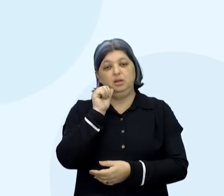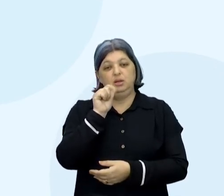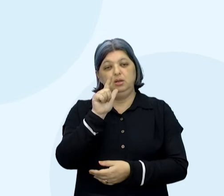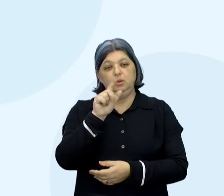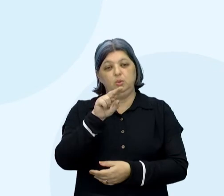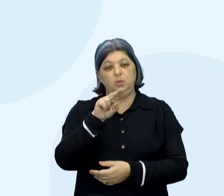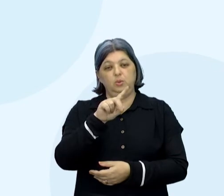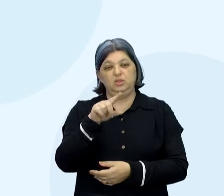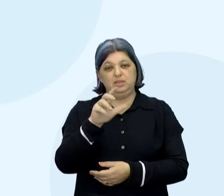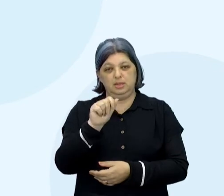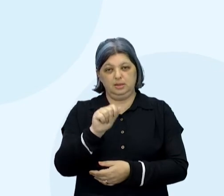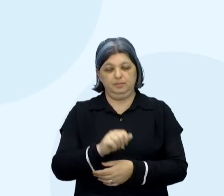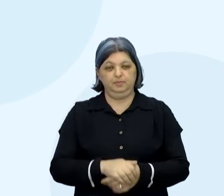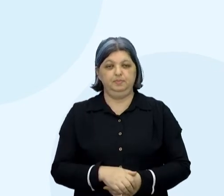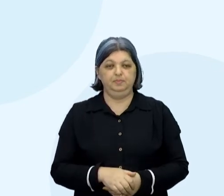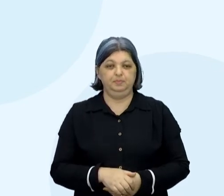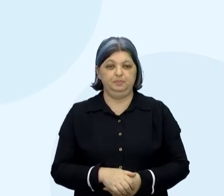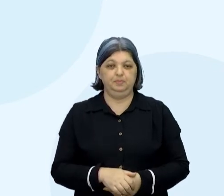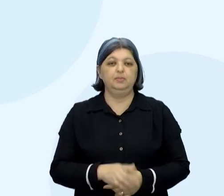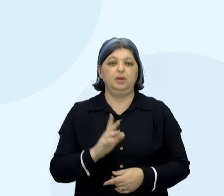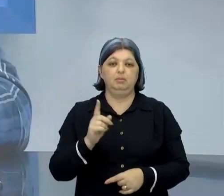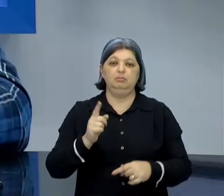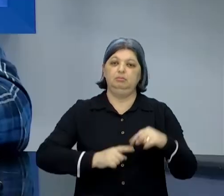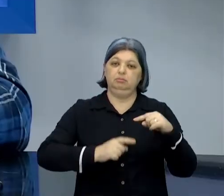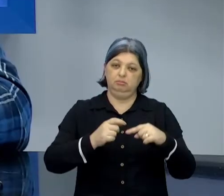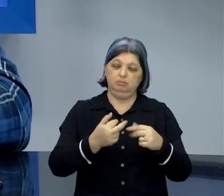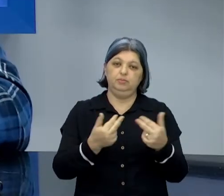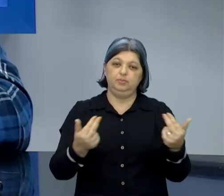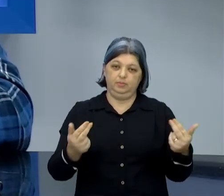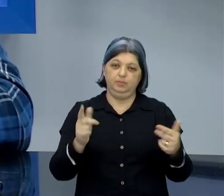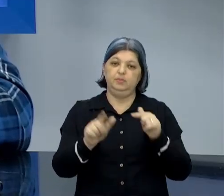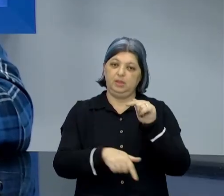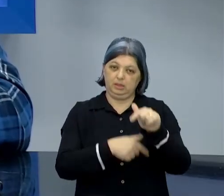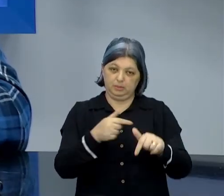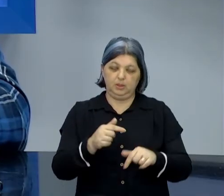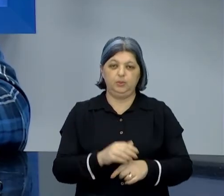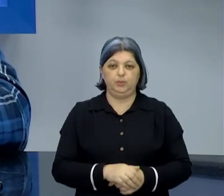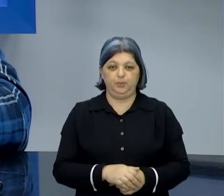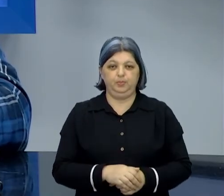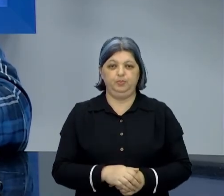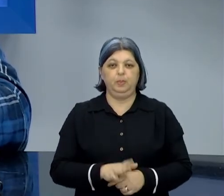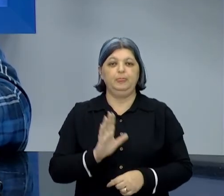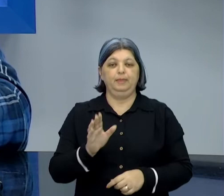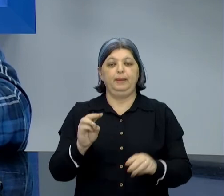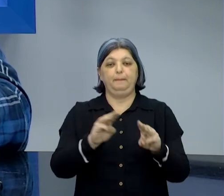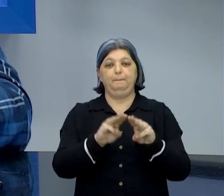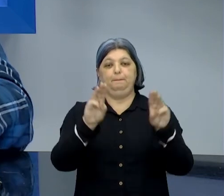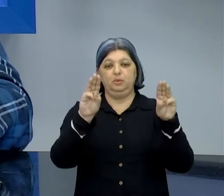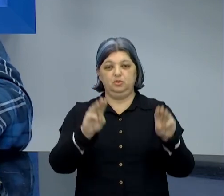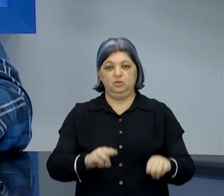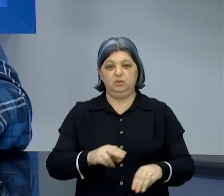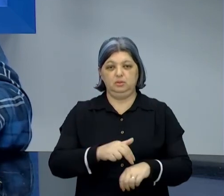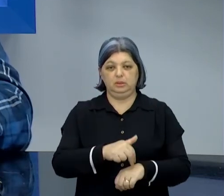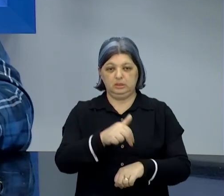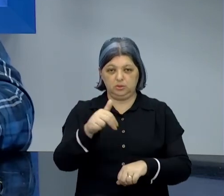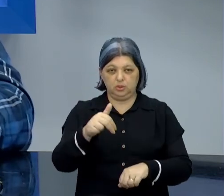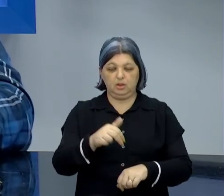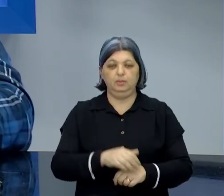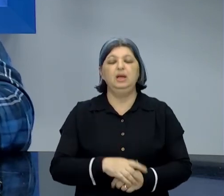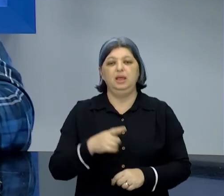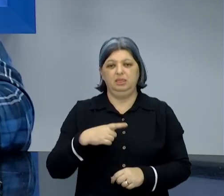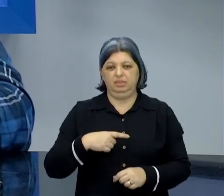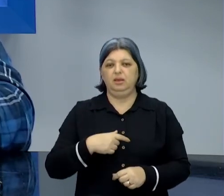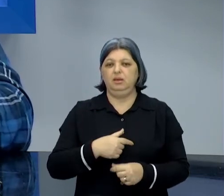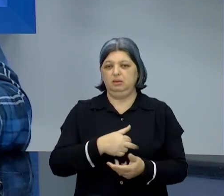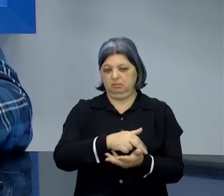Bem, esses foram alguns itens, tá, que a gente trabalhou a respeito aí do Museu Nacional. Existem mais itens,